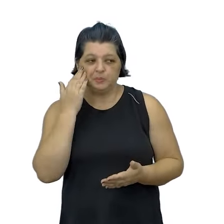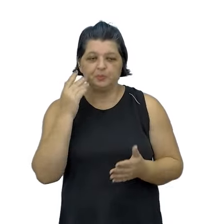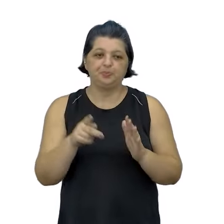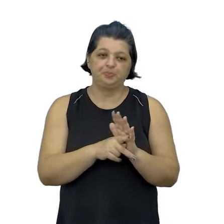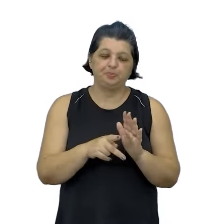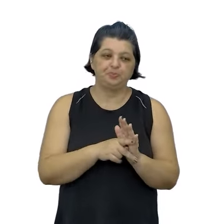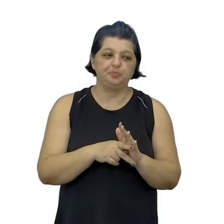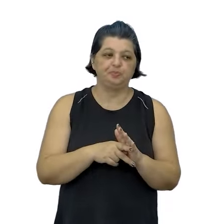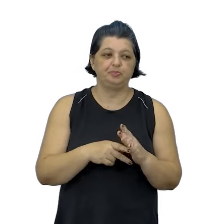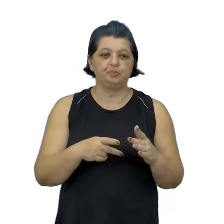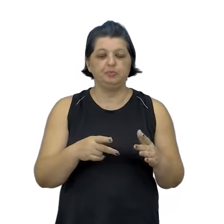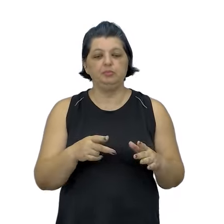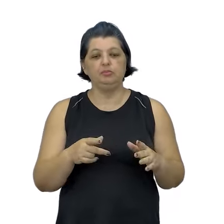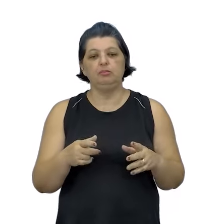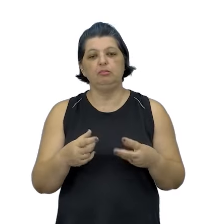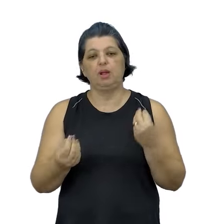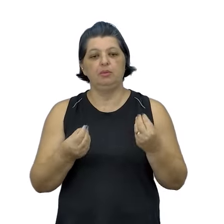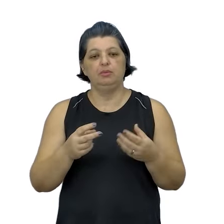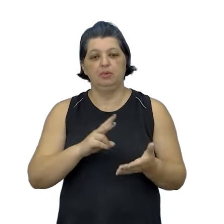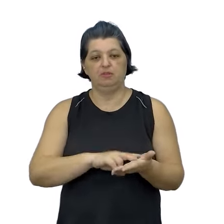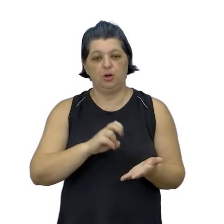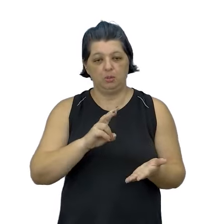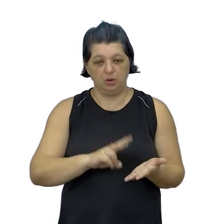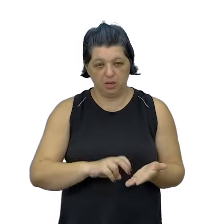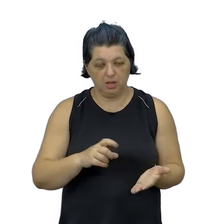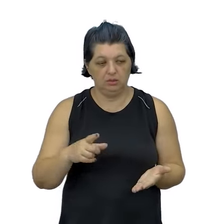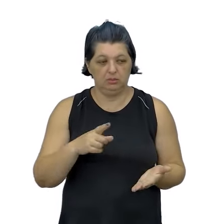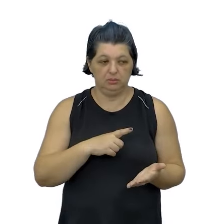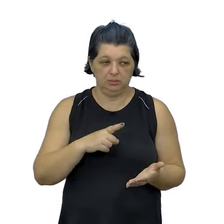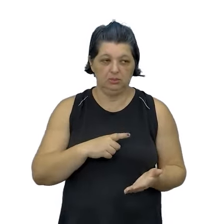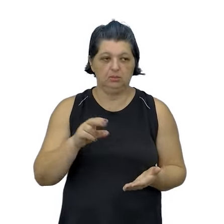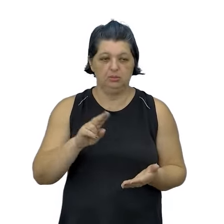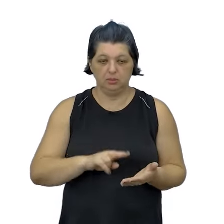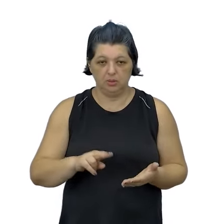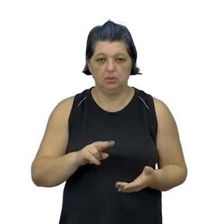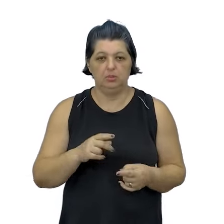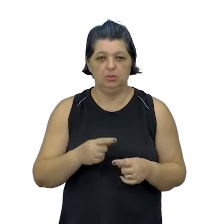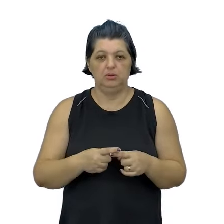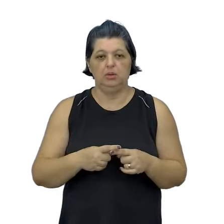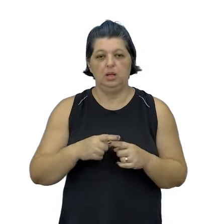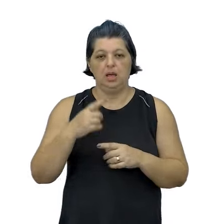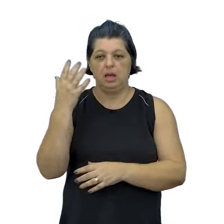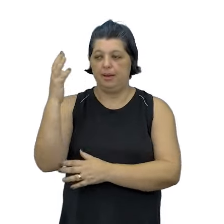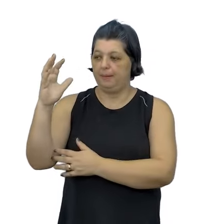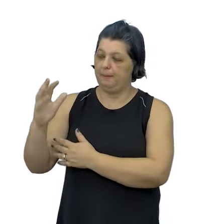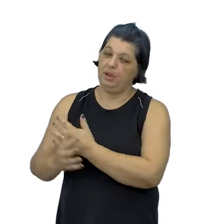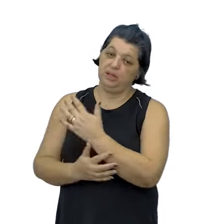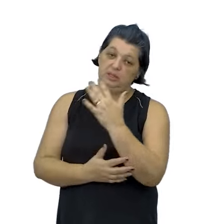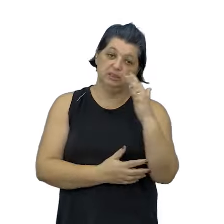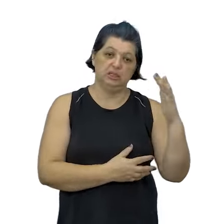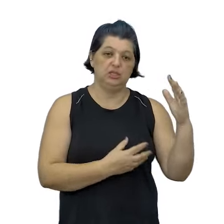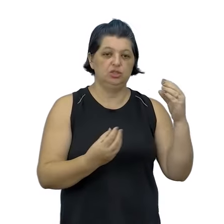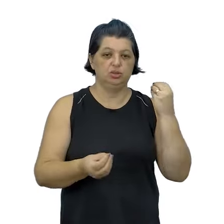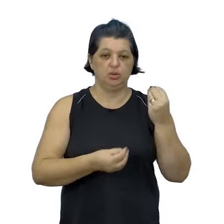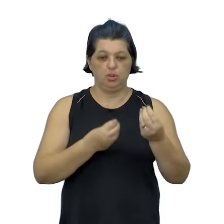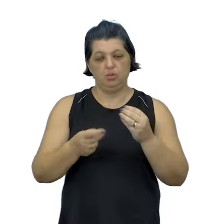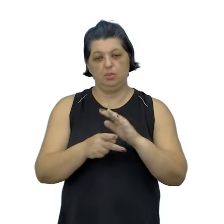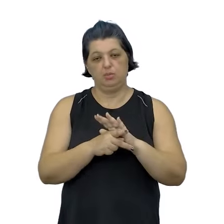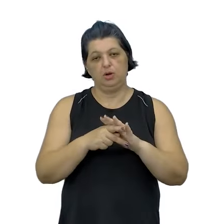empregados, aquele vocabulário que foi utilizado ali como evidência, a paisagem, né? O enatecimento lá